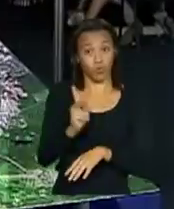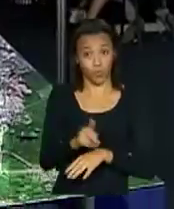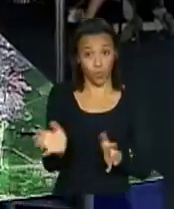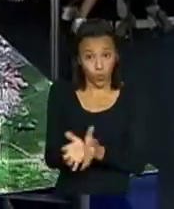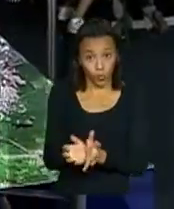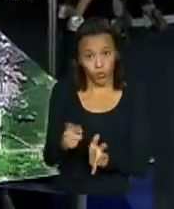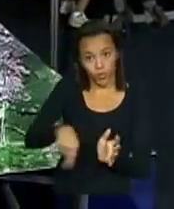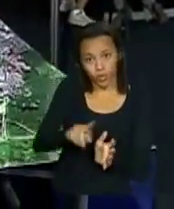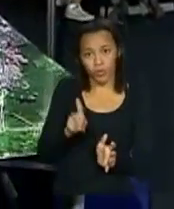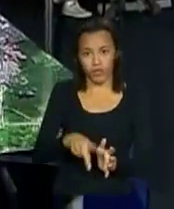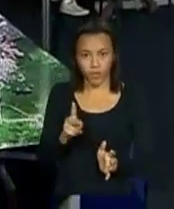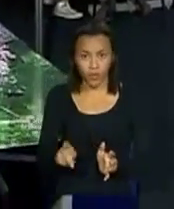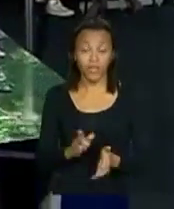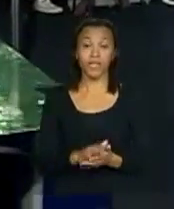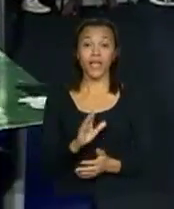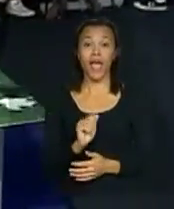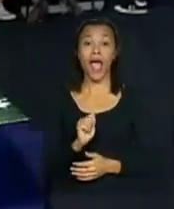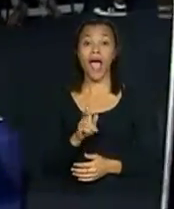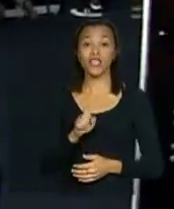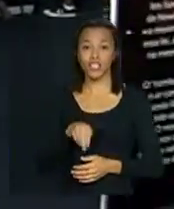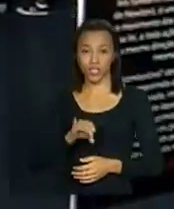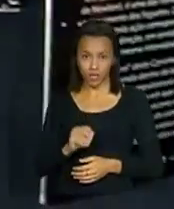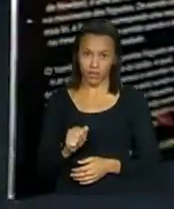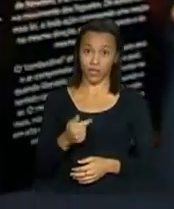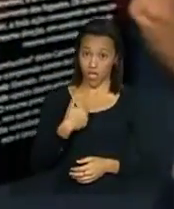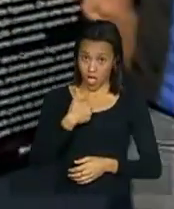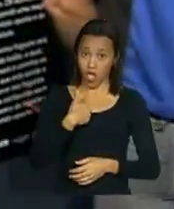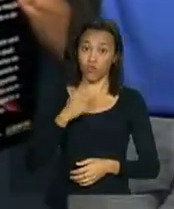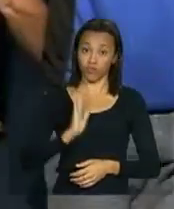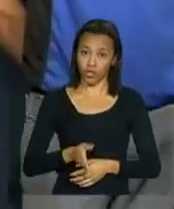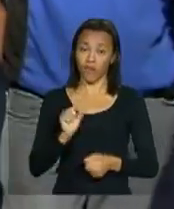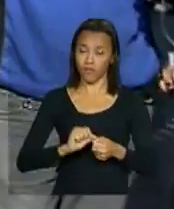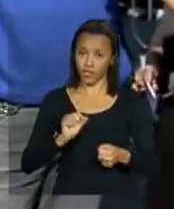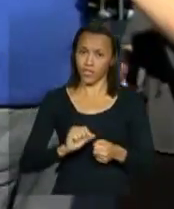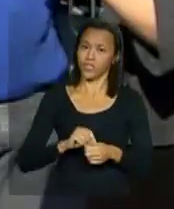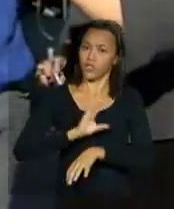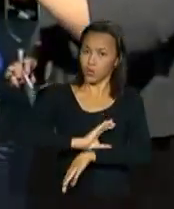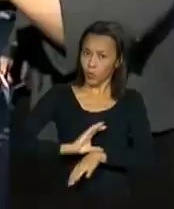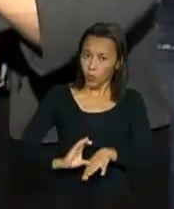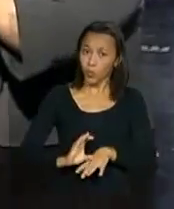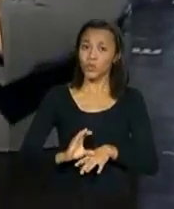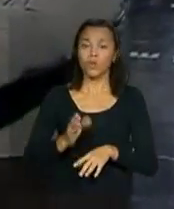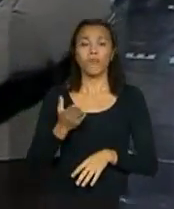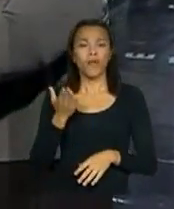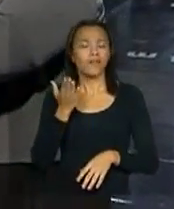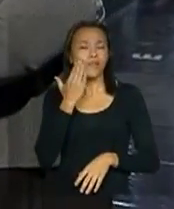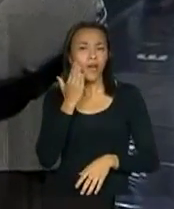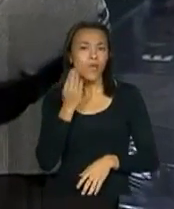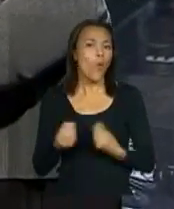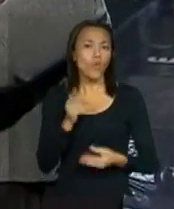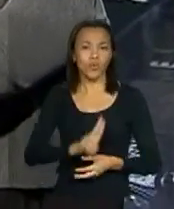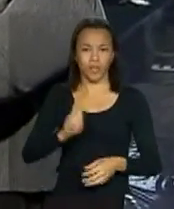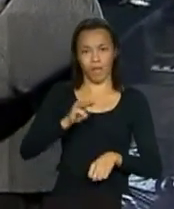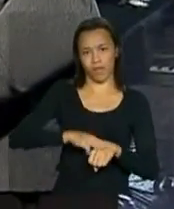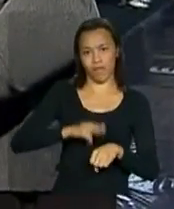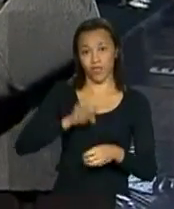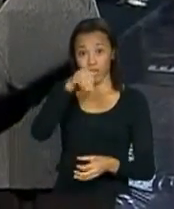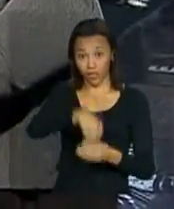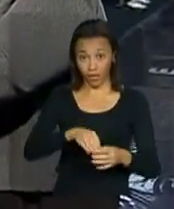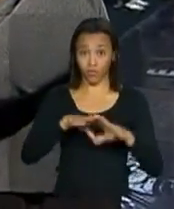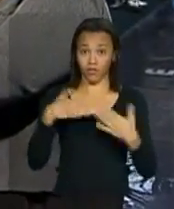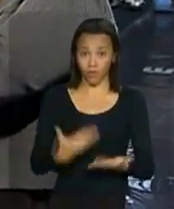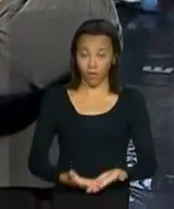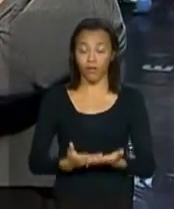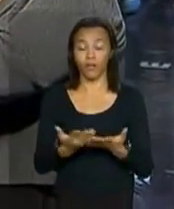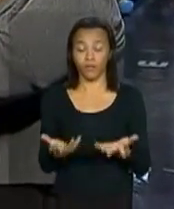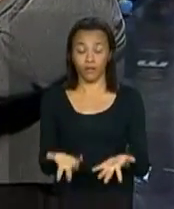que a Agência Espacial faz. No caso, eu fiz esse curso de capacitação para usar a temática espacial em sala de aula. Com isso,